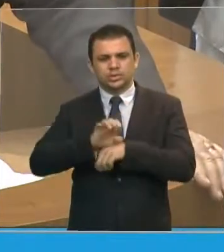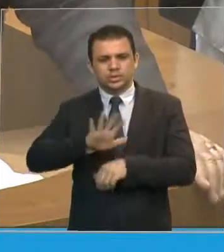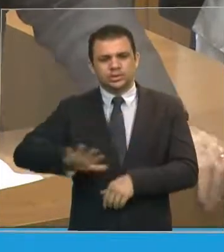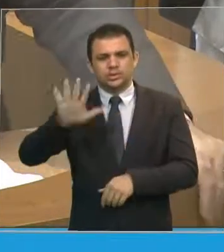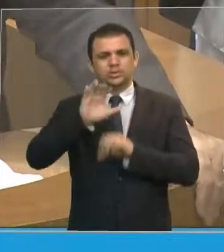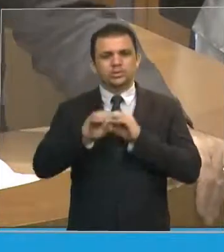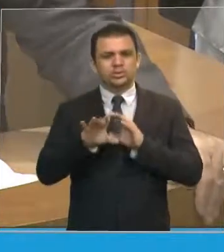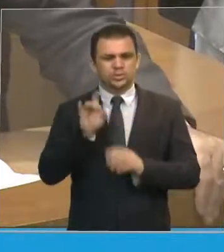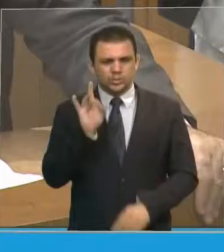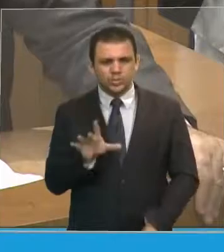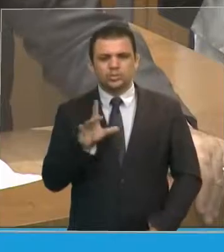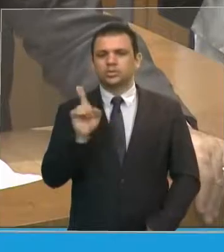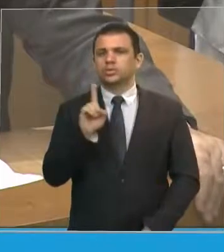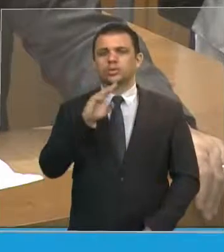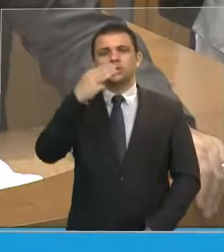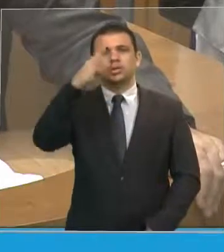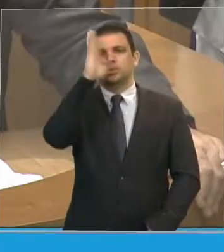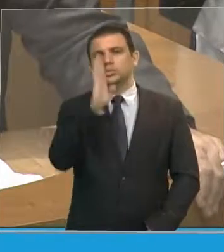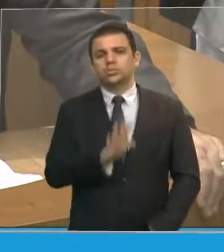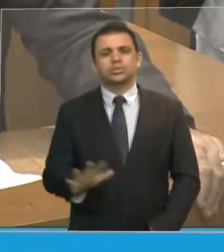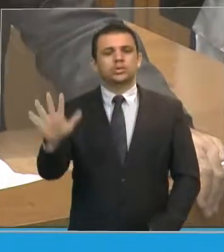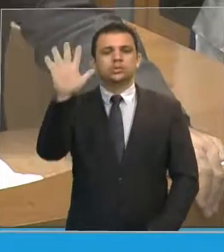no Brasil.